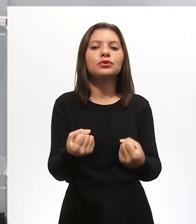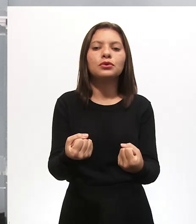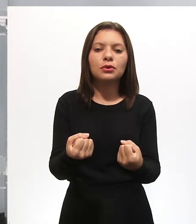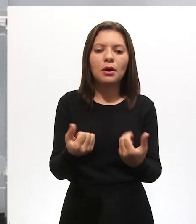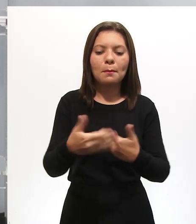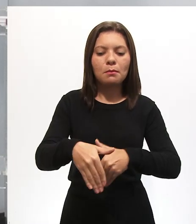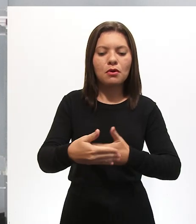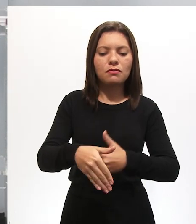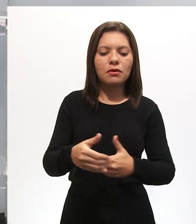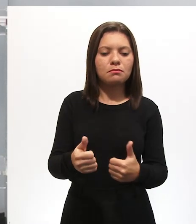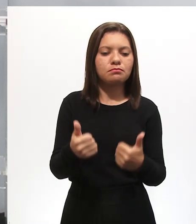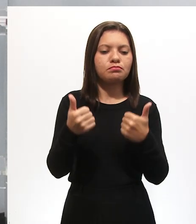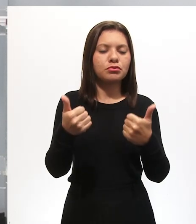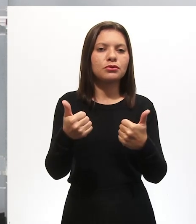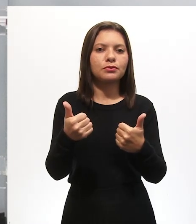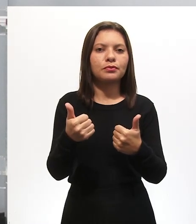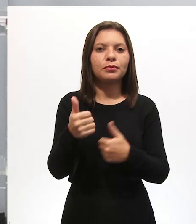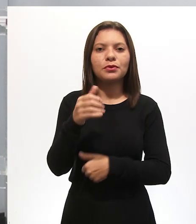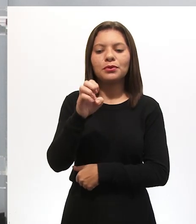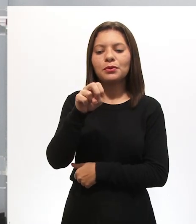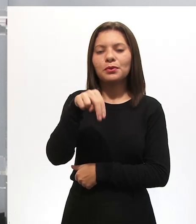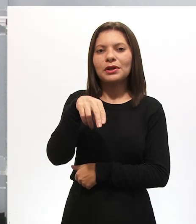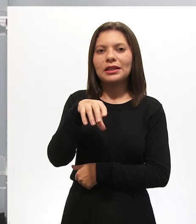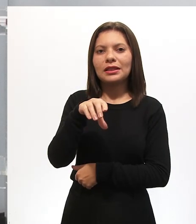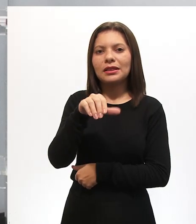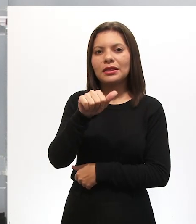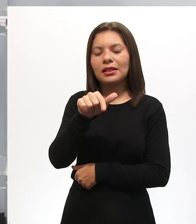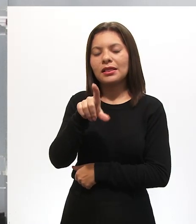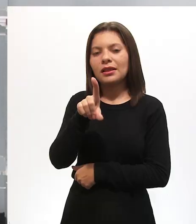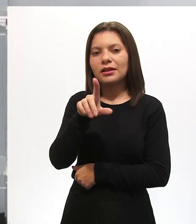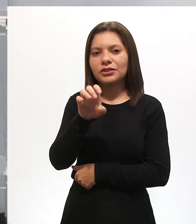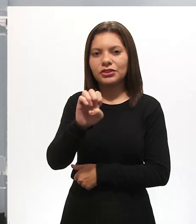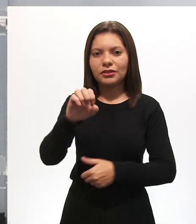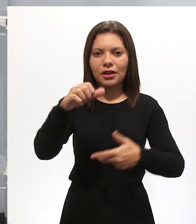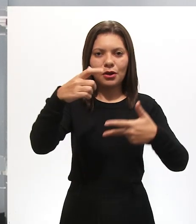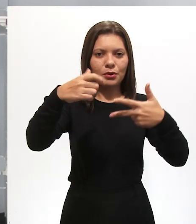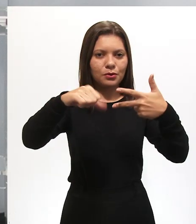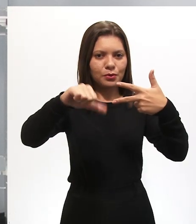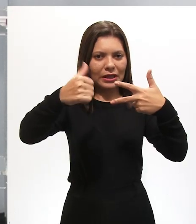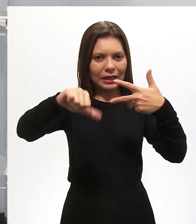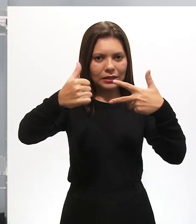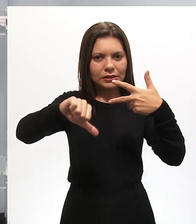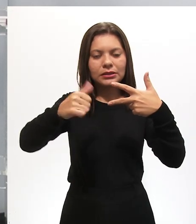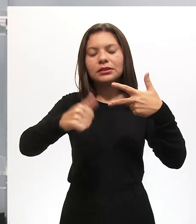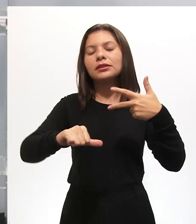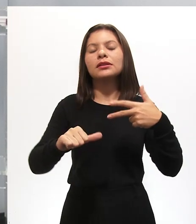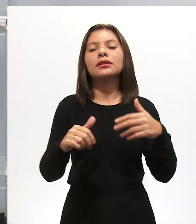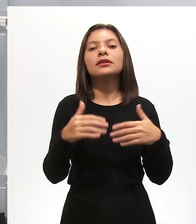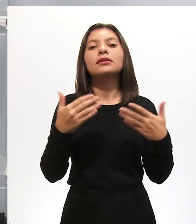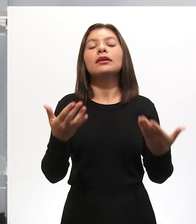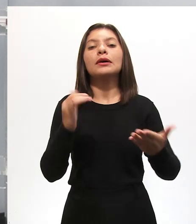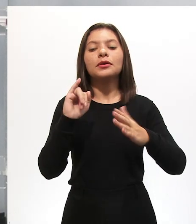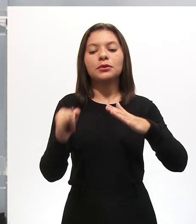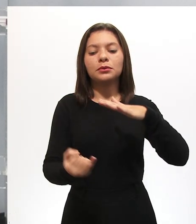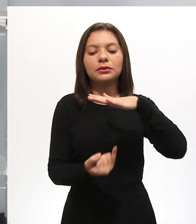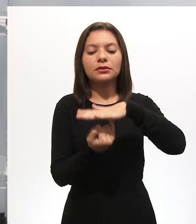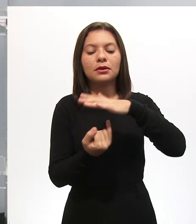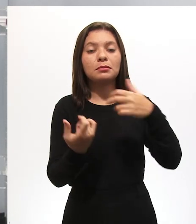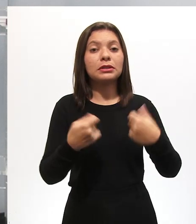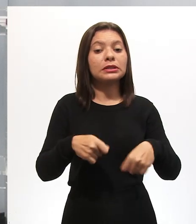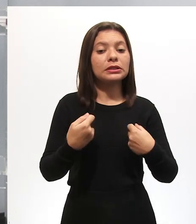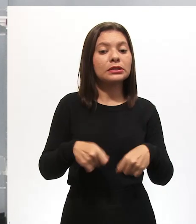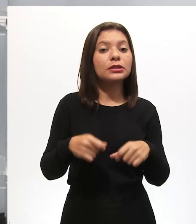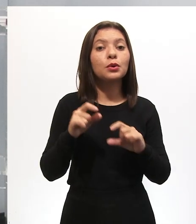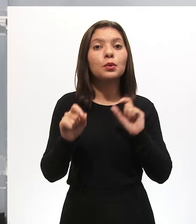exame, tirar uma boa nota no ENAD. Esse é um dos indicadores. Então, a instituição ela tem que estar por trás. Ela tem